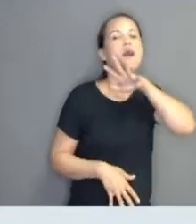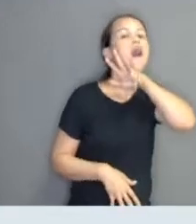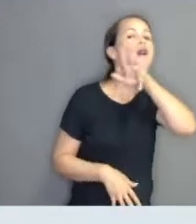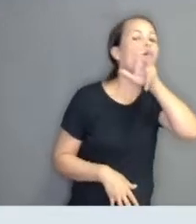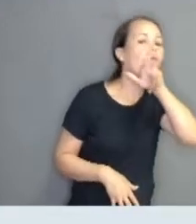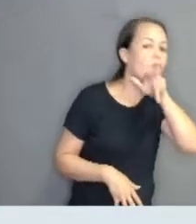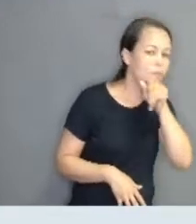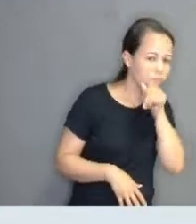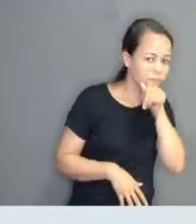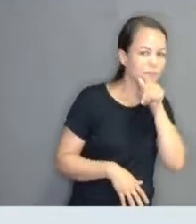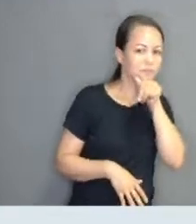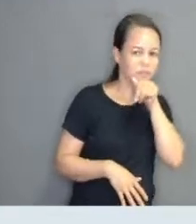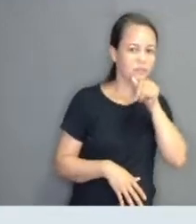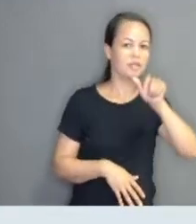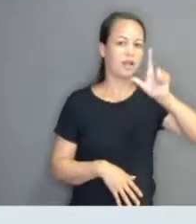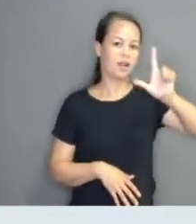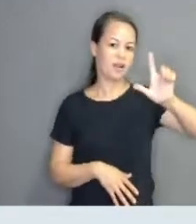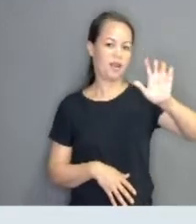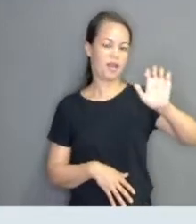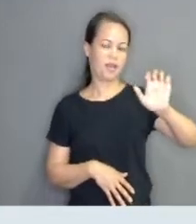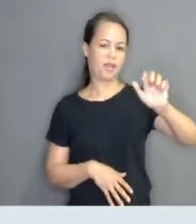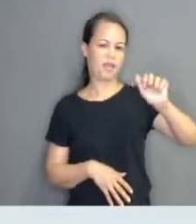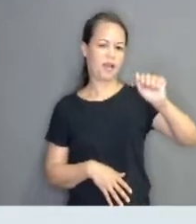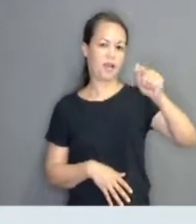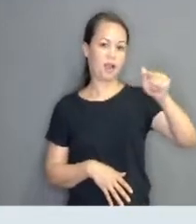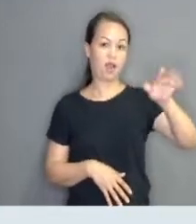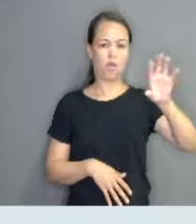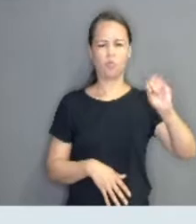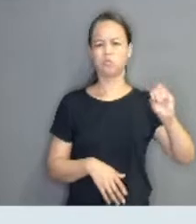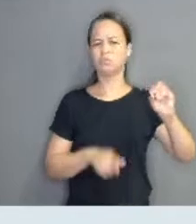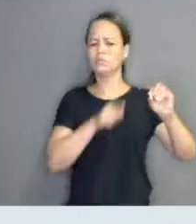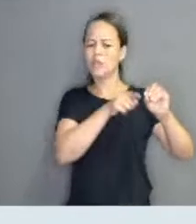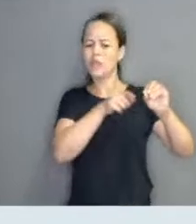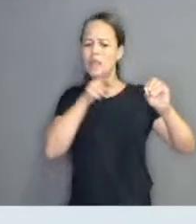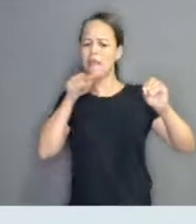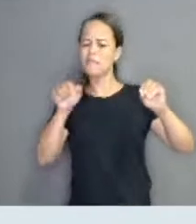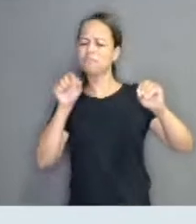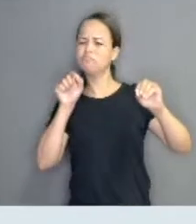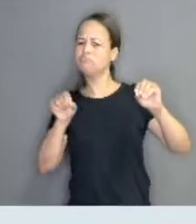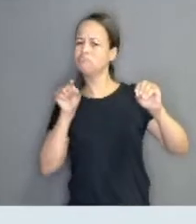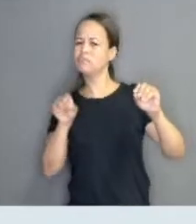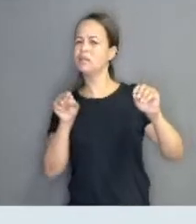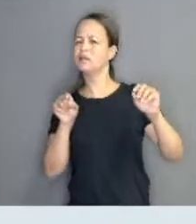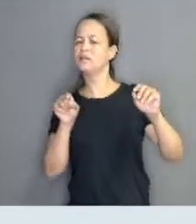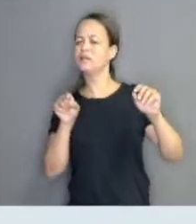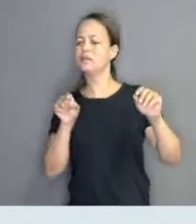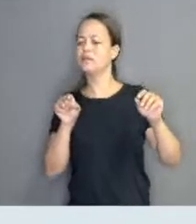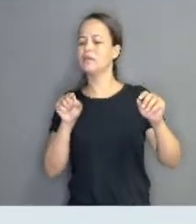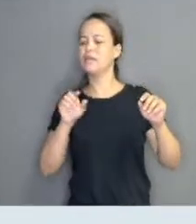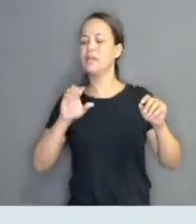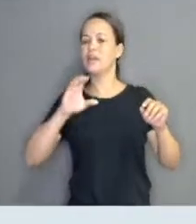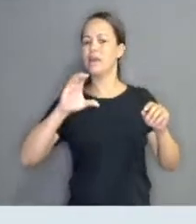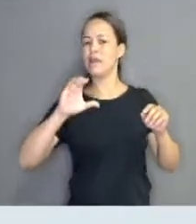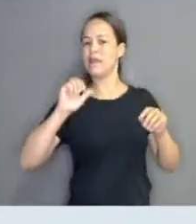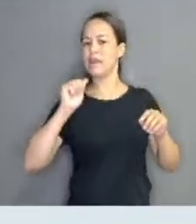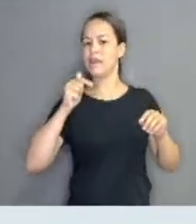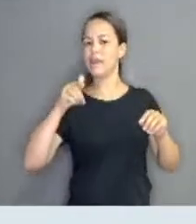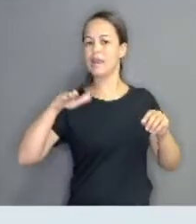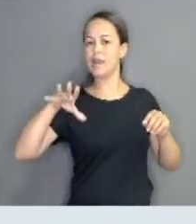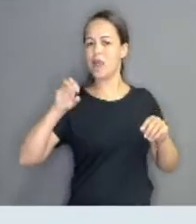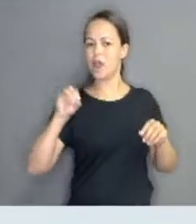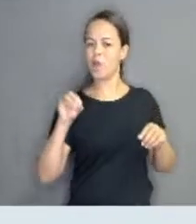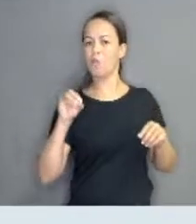leão e este daqui vamos descobrir o cão